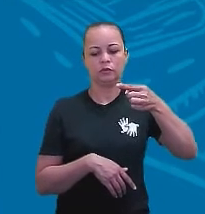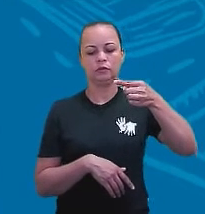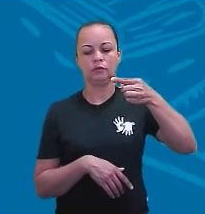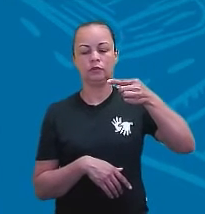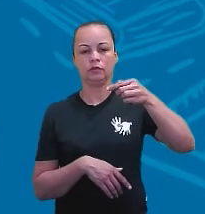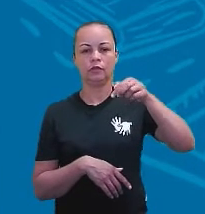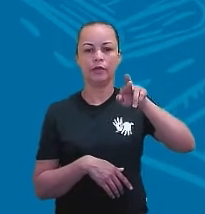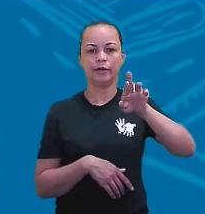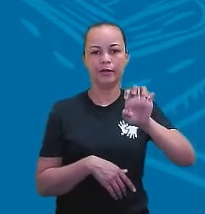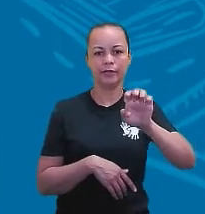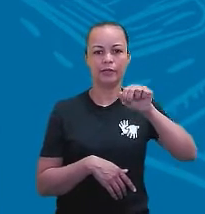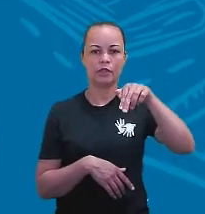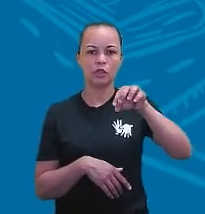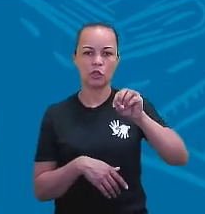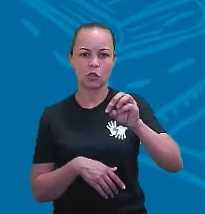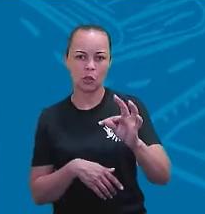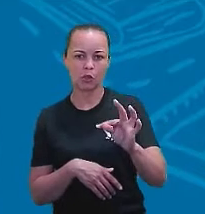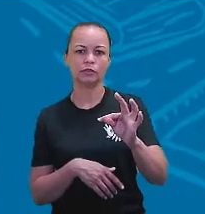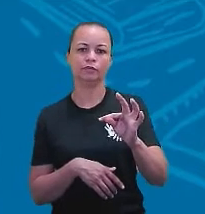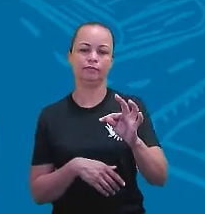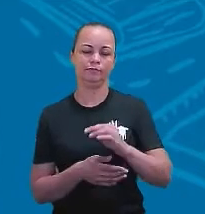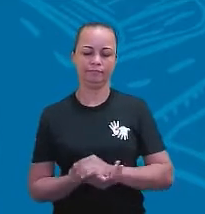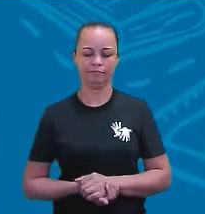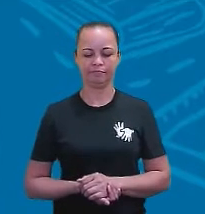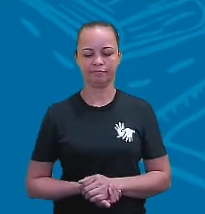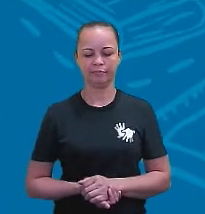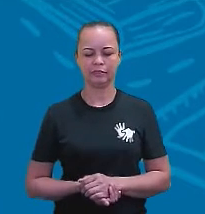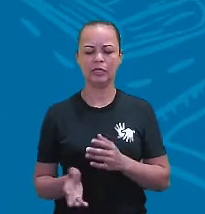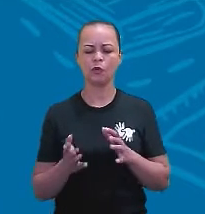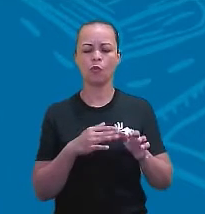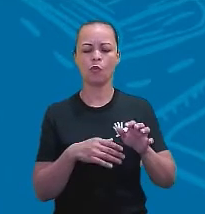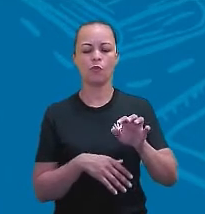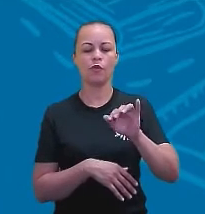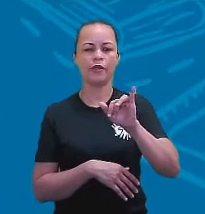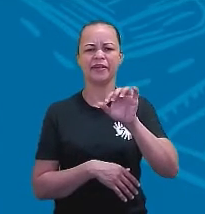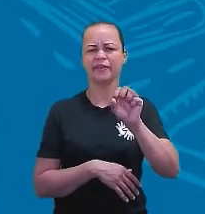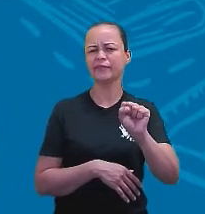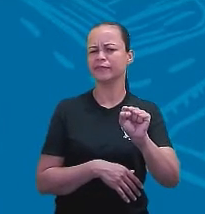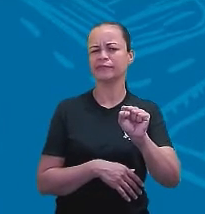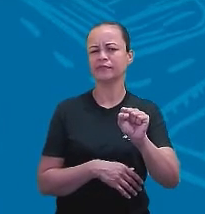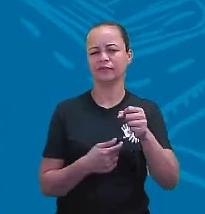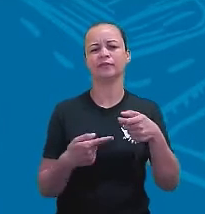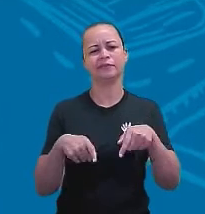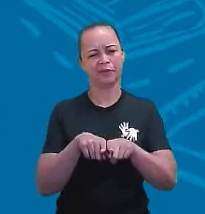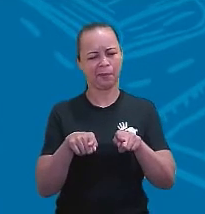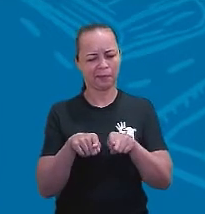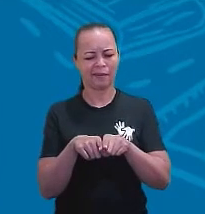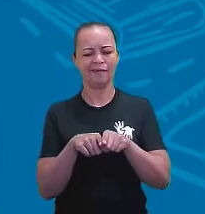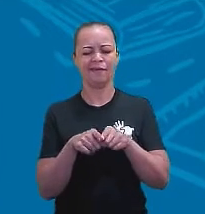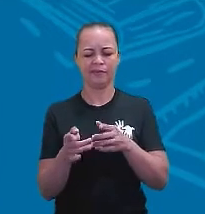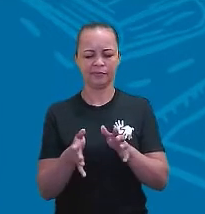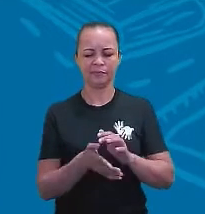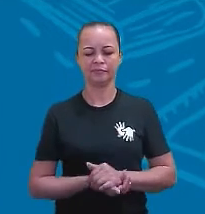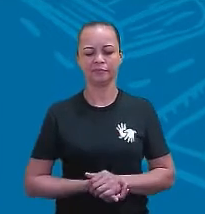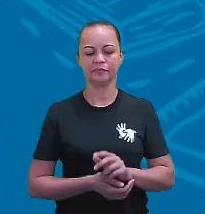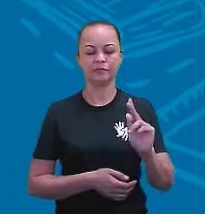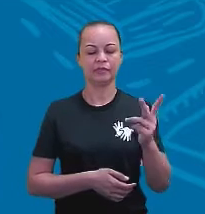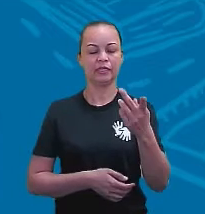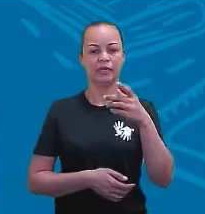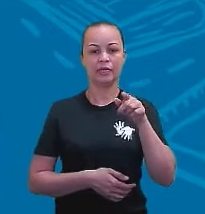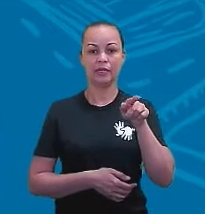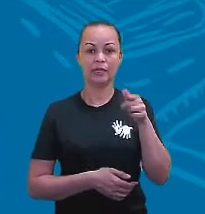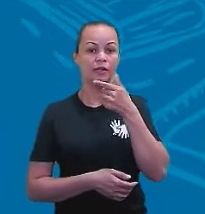a student. E com is, faz a mesma sequência e tem o mesmo pensamento. He is